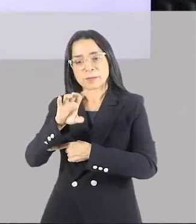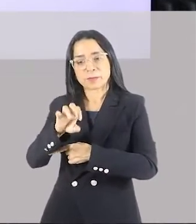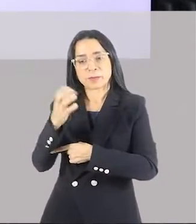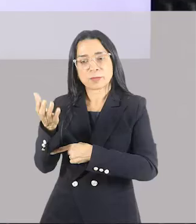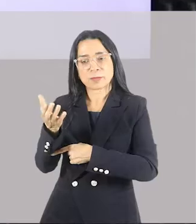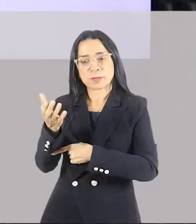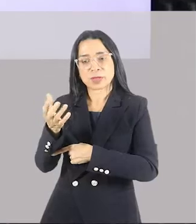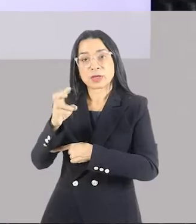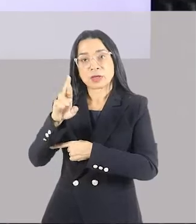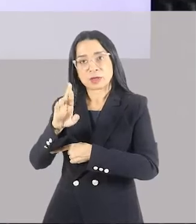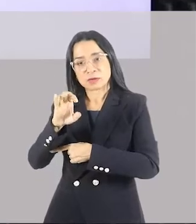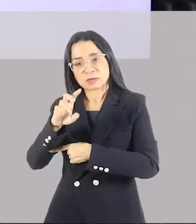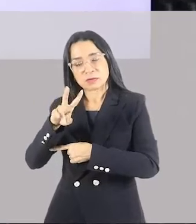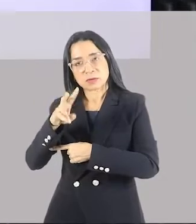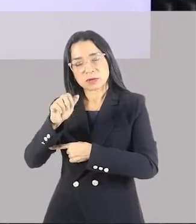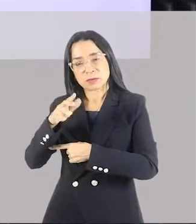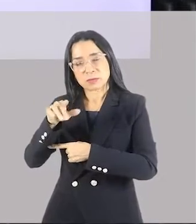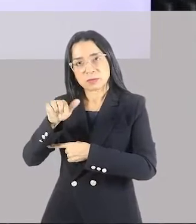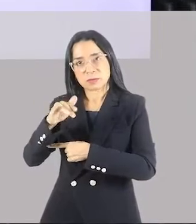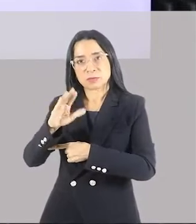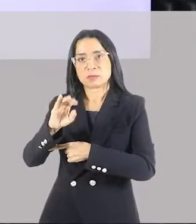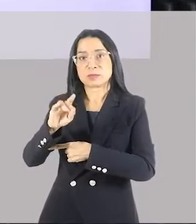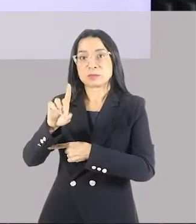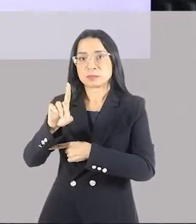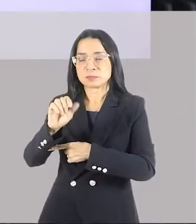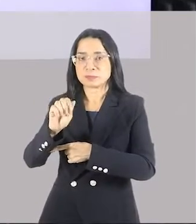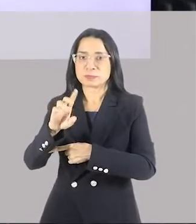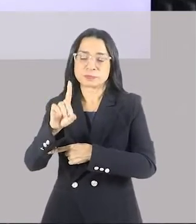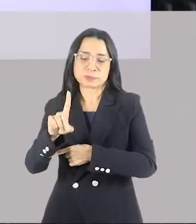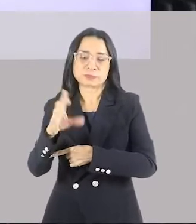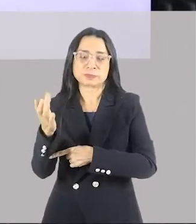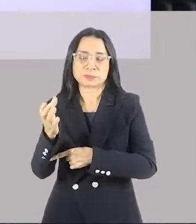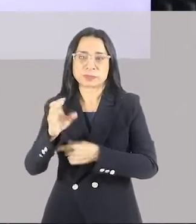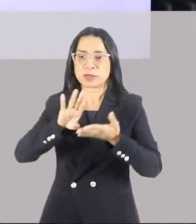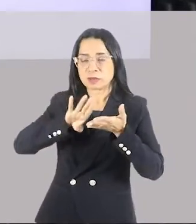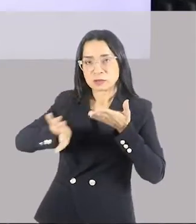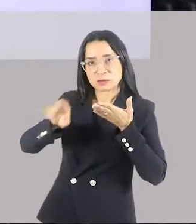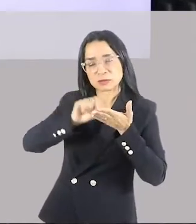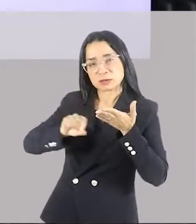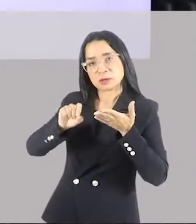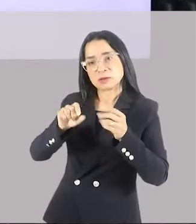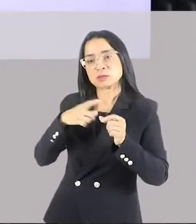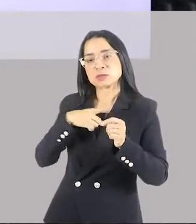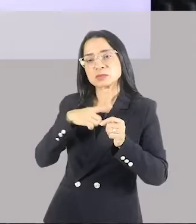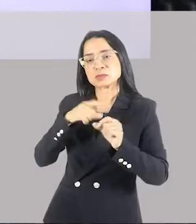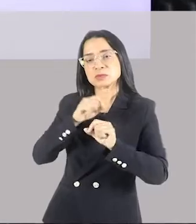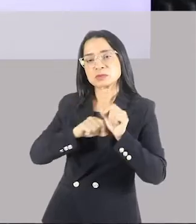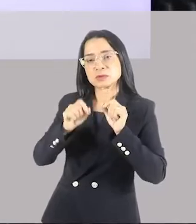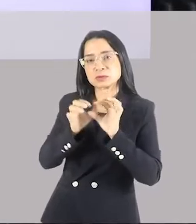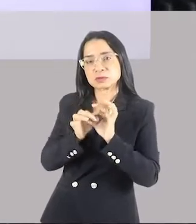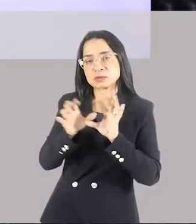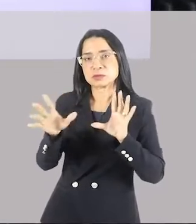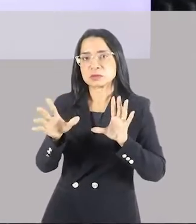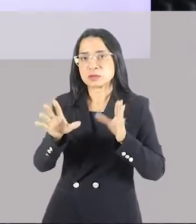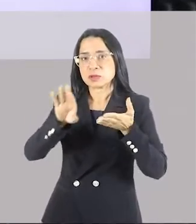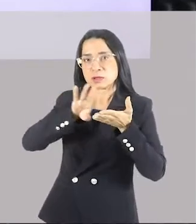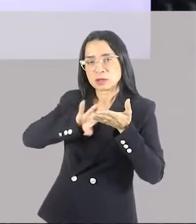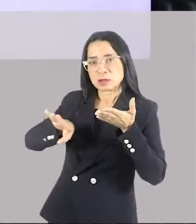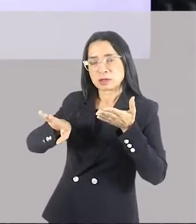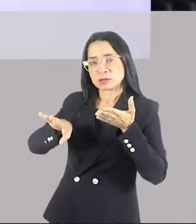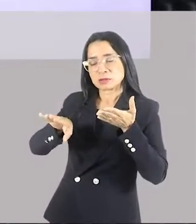elemento negocial que tinha nas concessionárias, nas concessões. Aqui, portanto, eu retiro